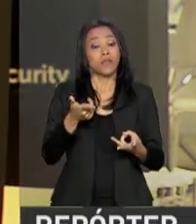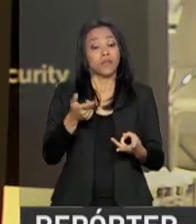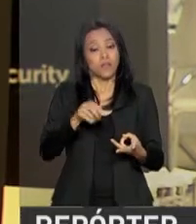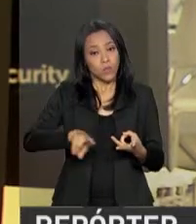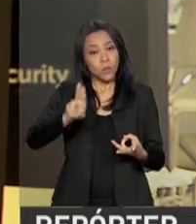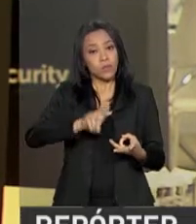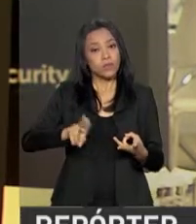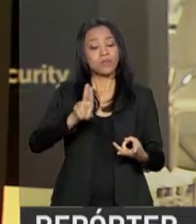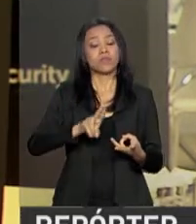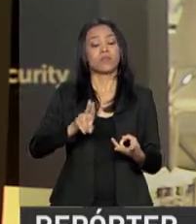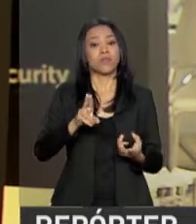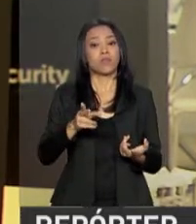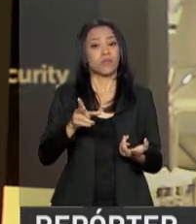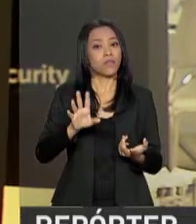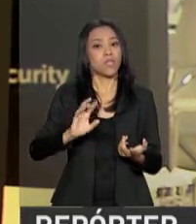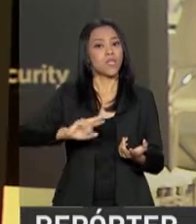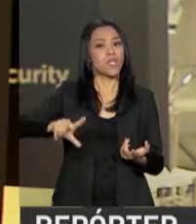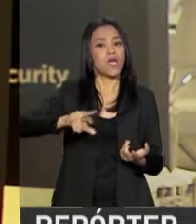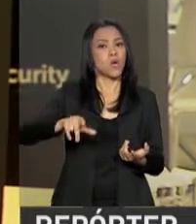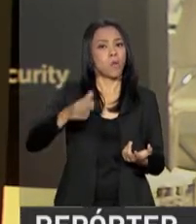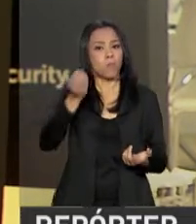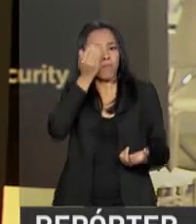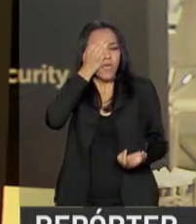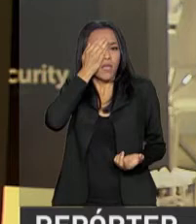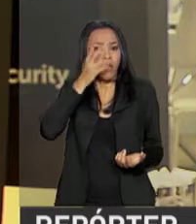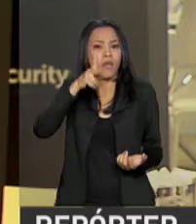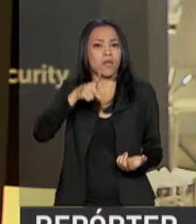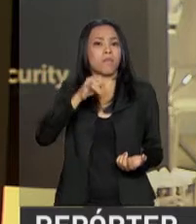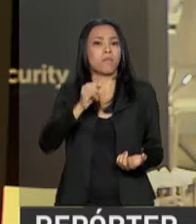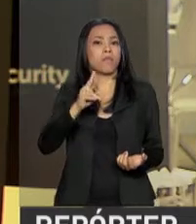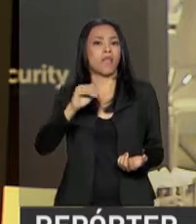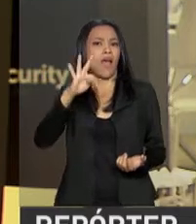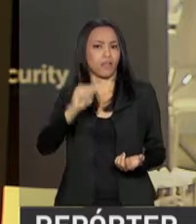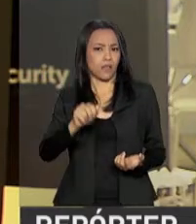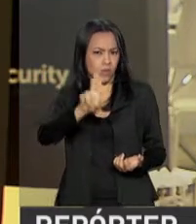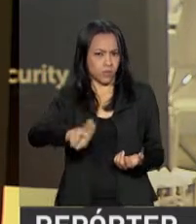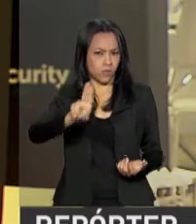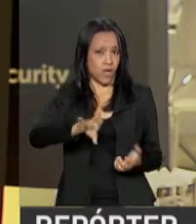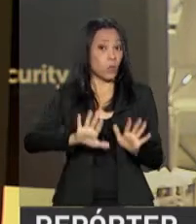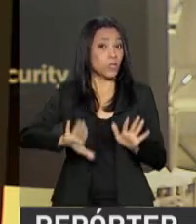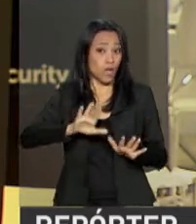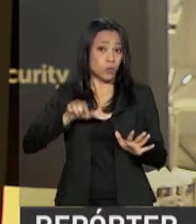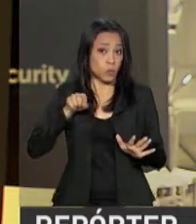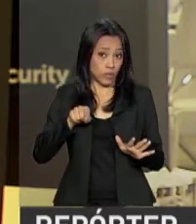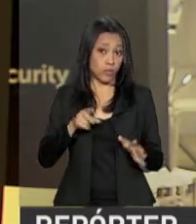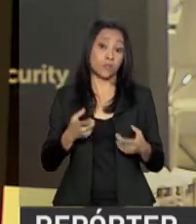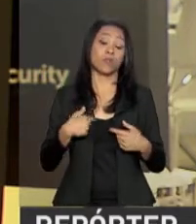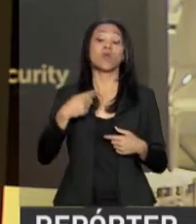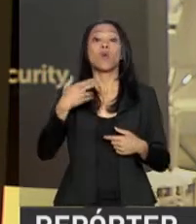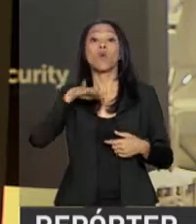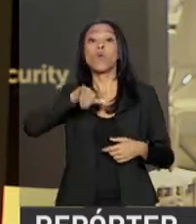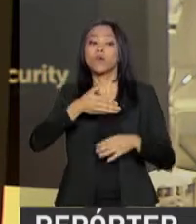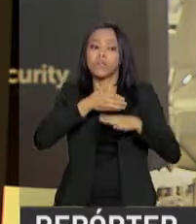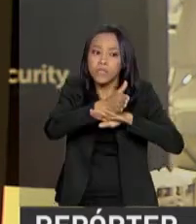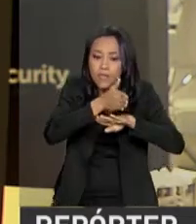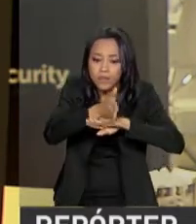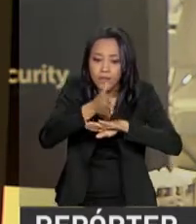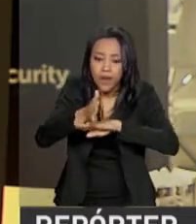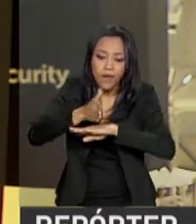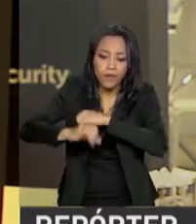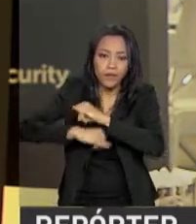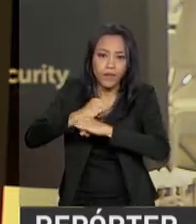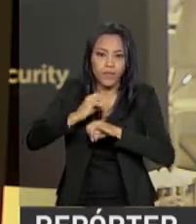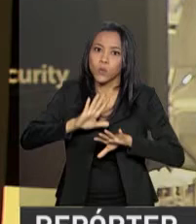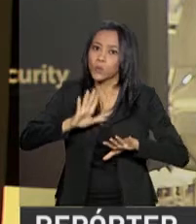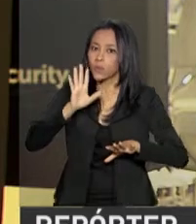a não utilizar software pirata que são o grande furo cuidado com a navegação e sempre que